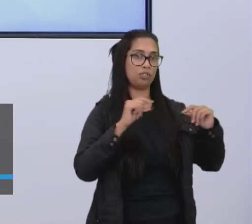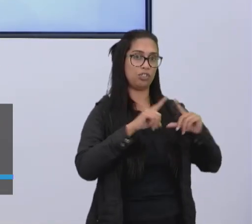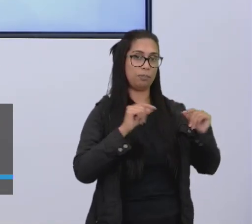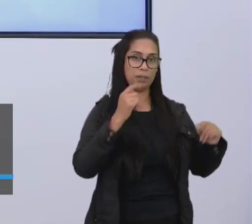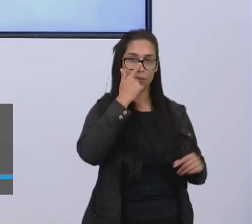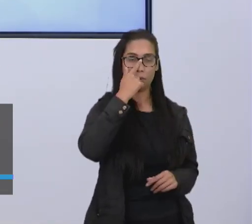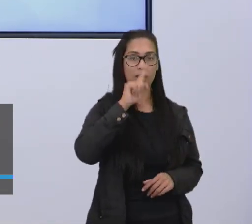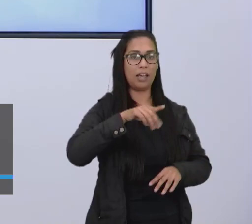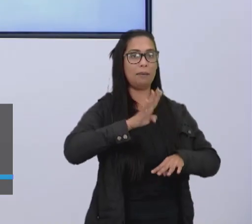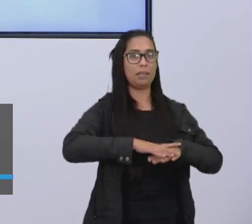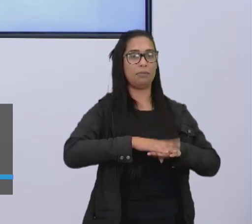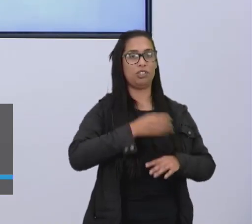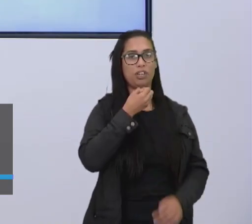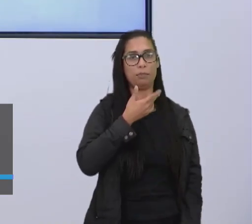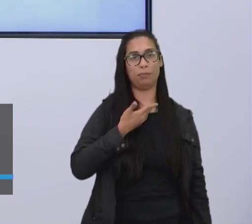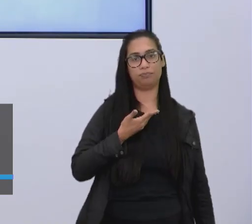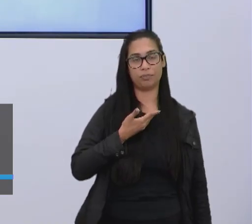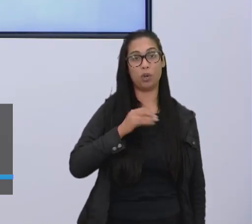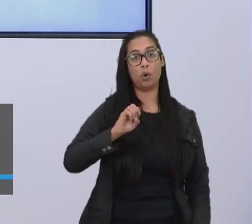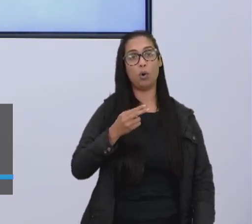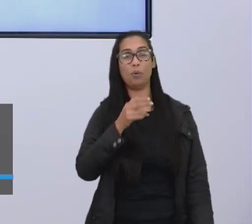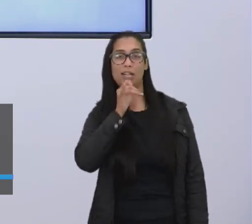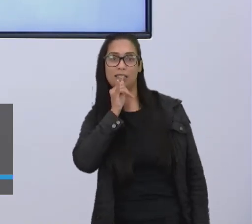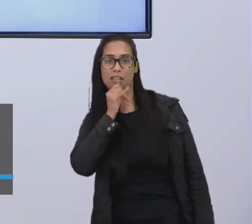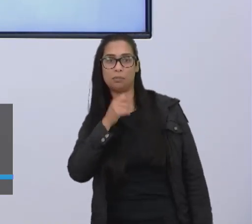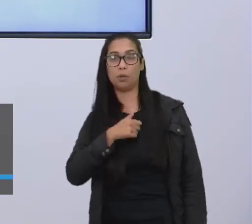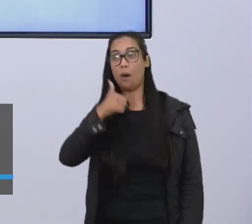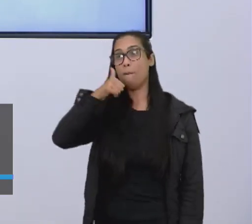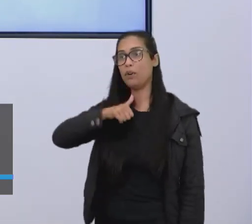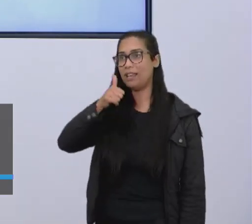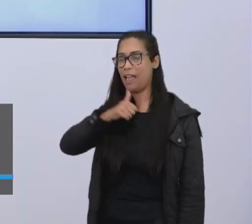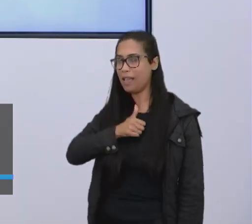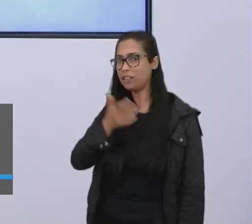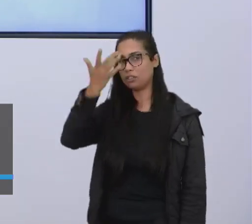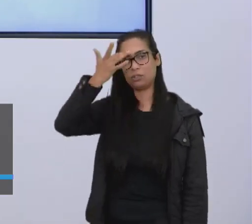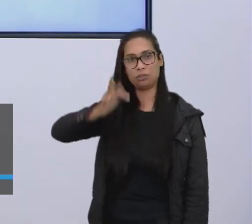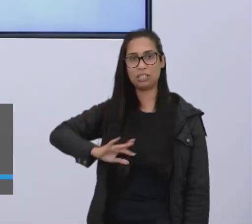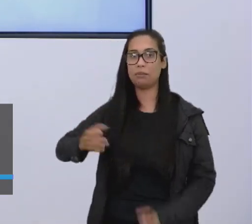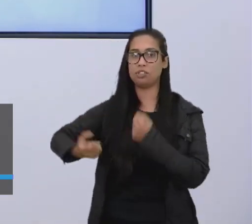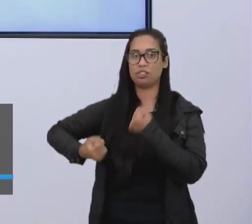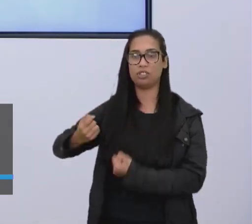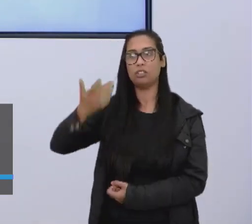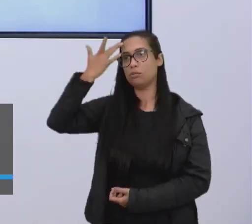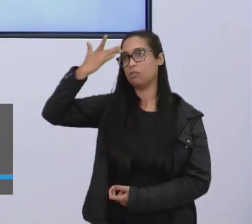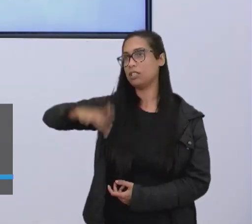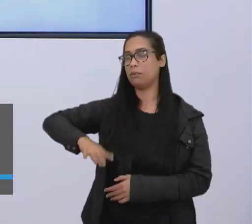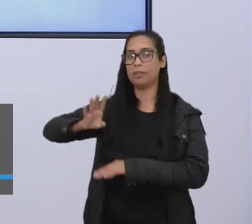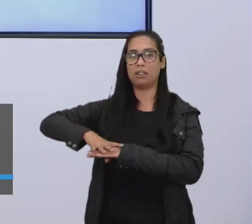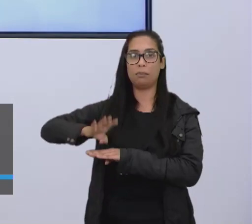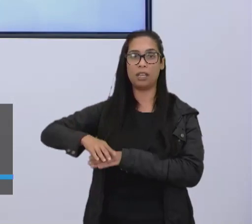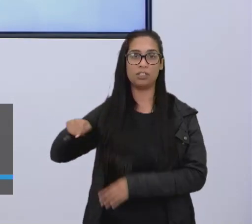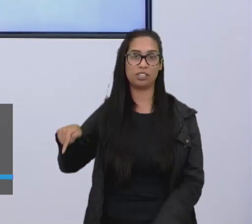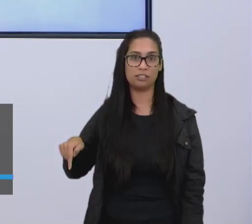cálculo. Então, sabe, essas nuances que a gente tem é que é a questão do estigma. Porque ele é uma construção